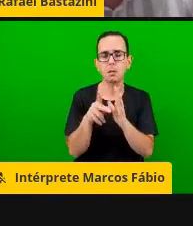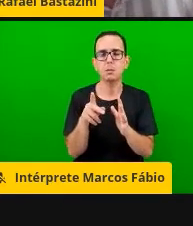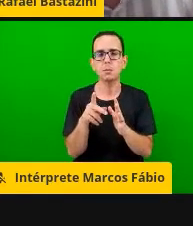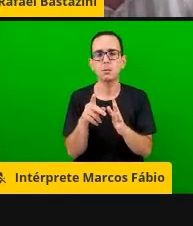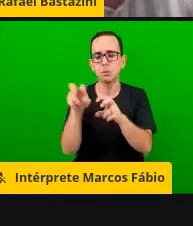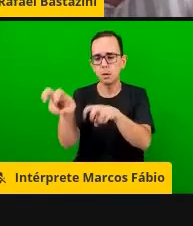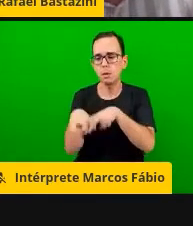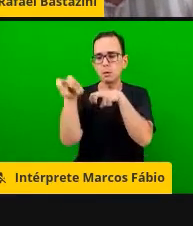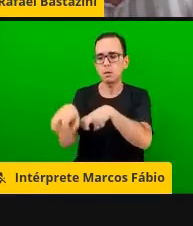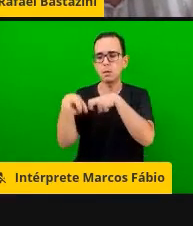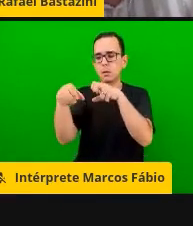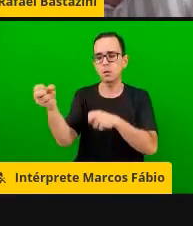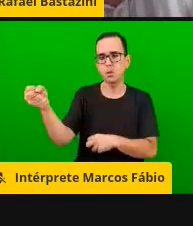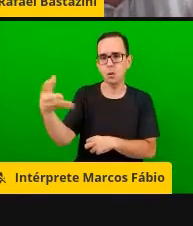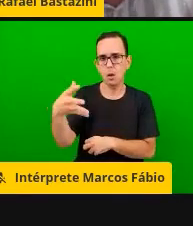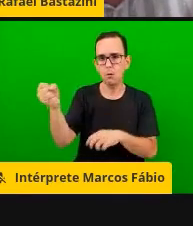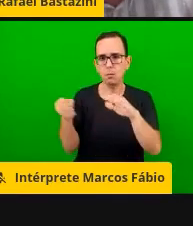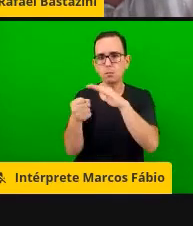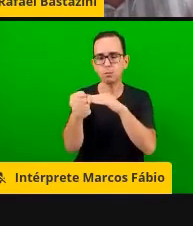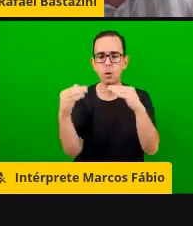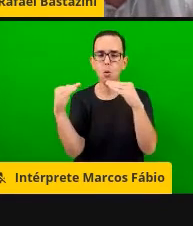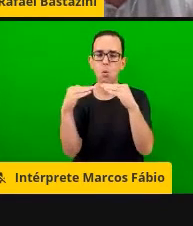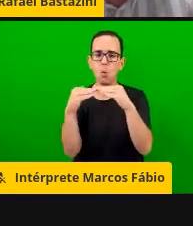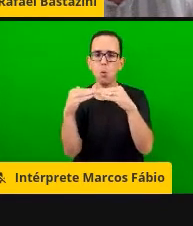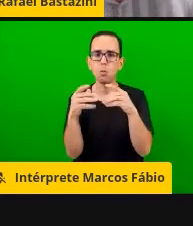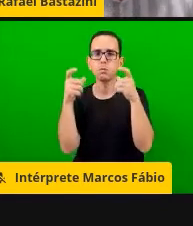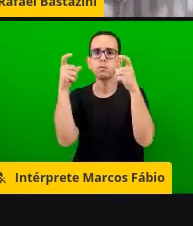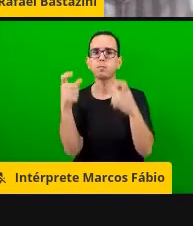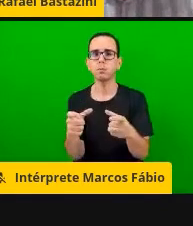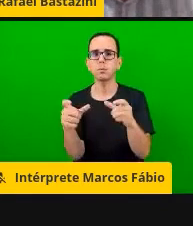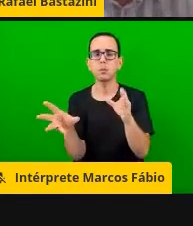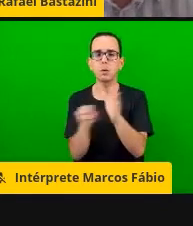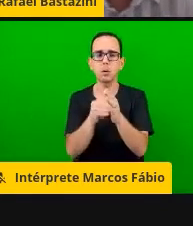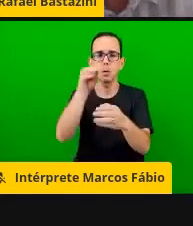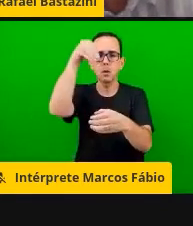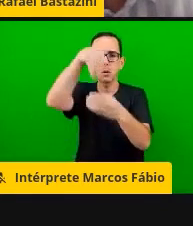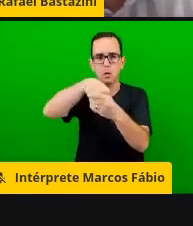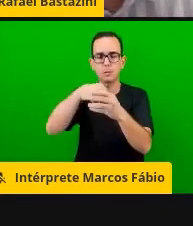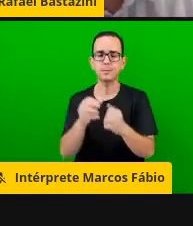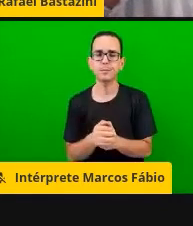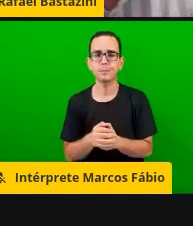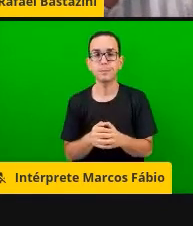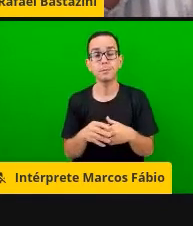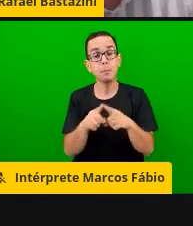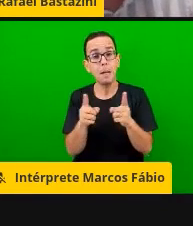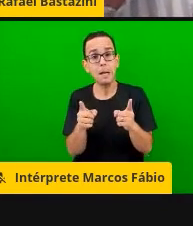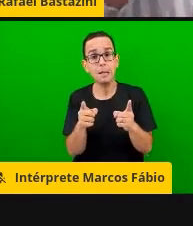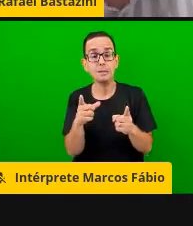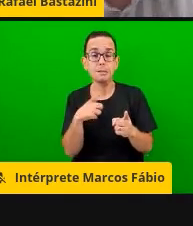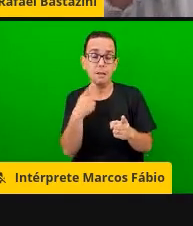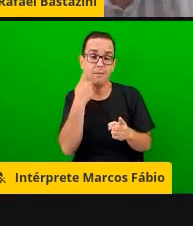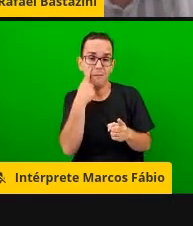agricultura modernizada e que seja compatível ao tamanho da demanda interna. Além disso, quando a gente pega a distribuição